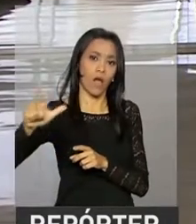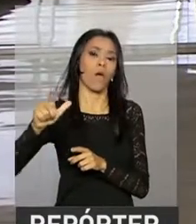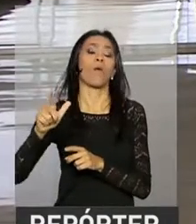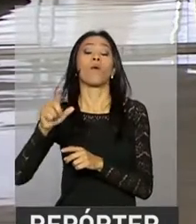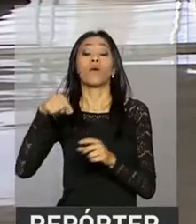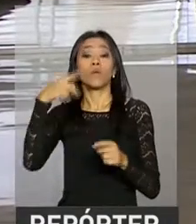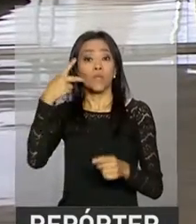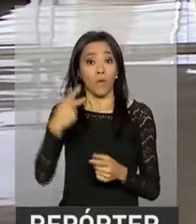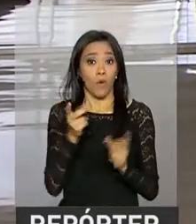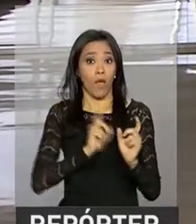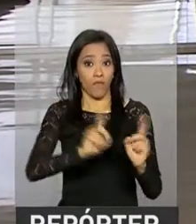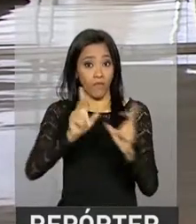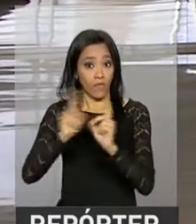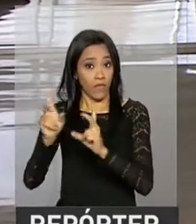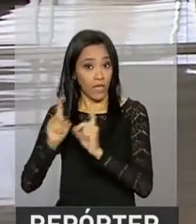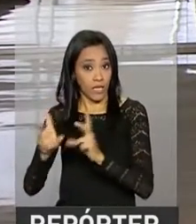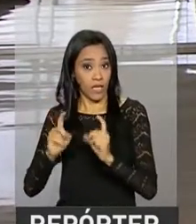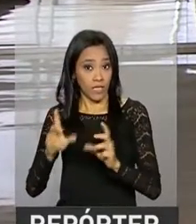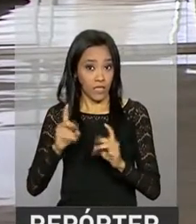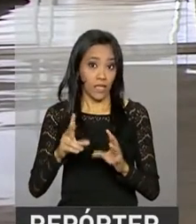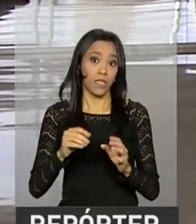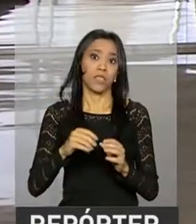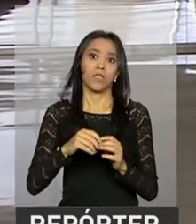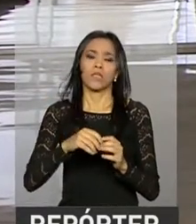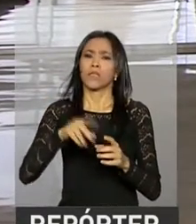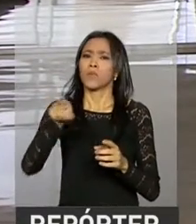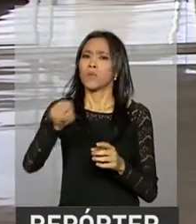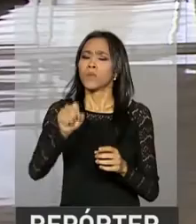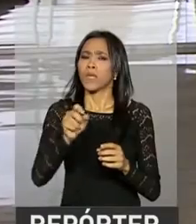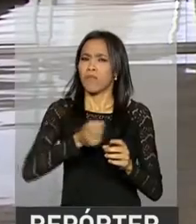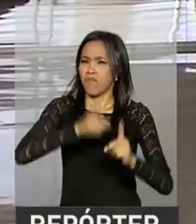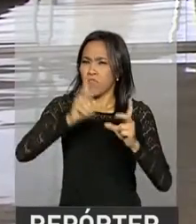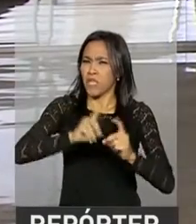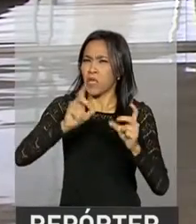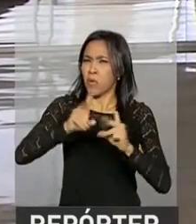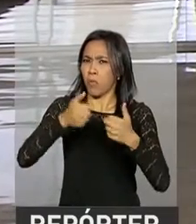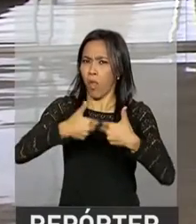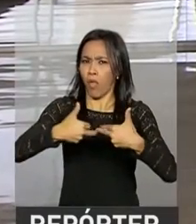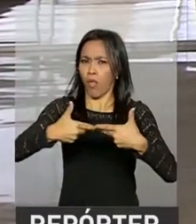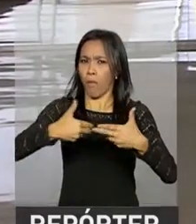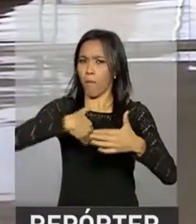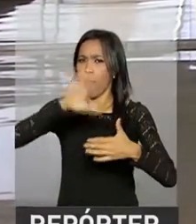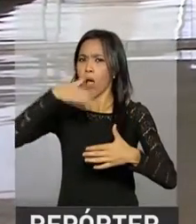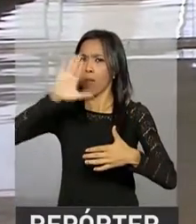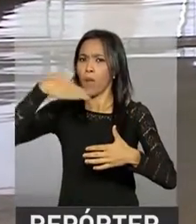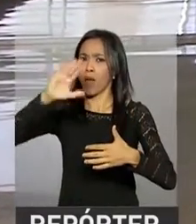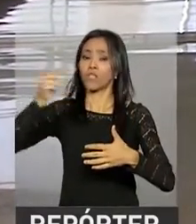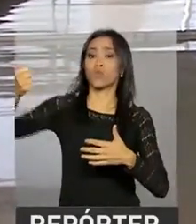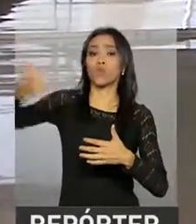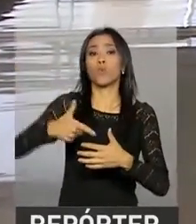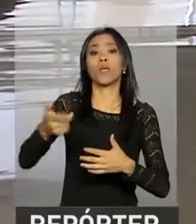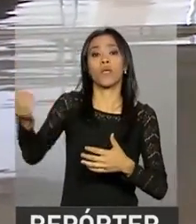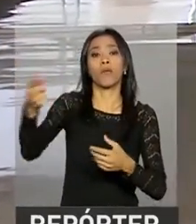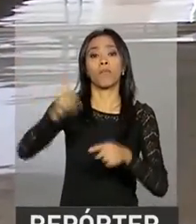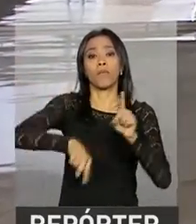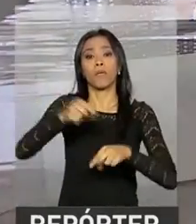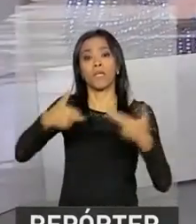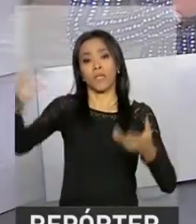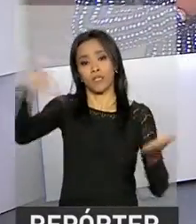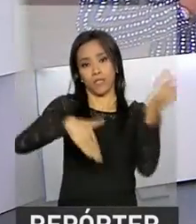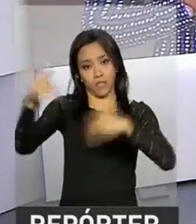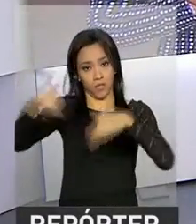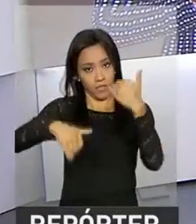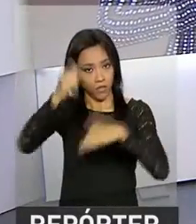brasileiras superaram as importações com quase 4 bilhões de dólares foto com você e